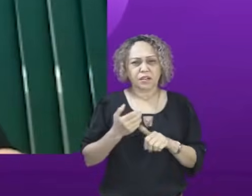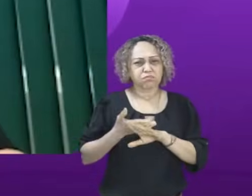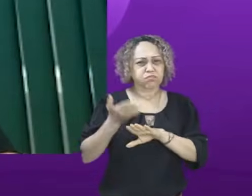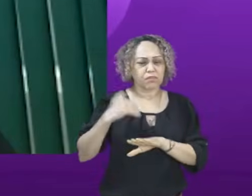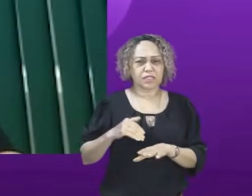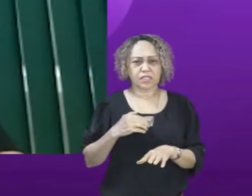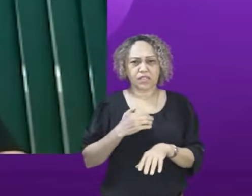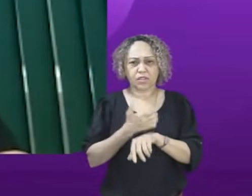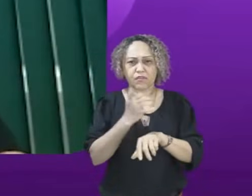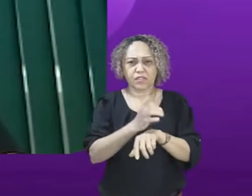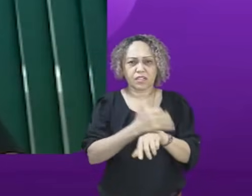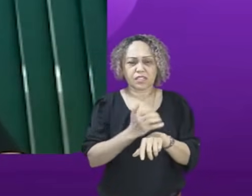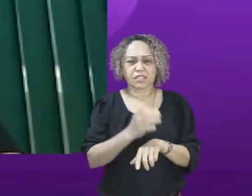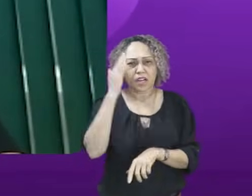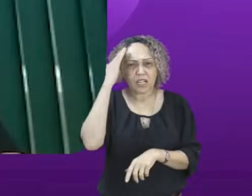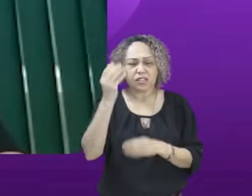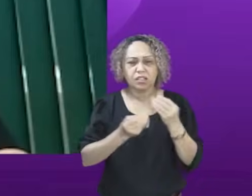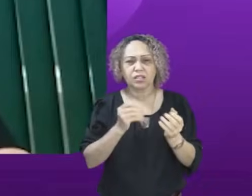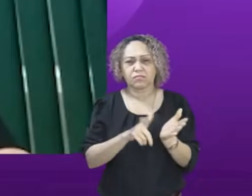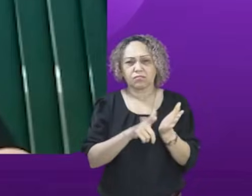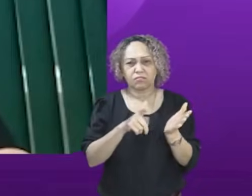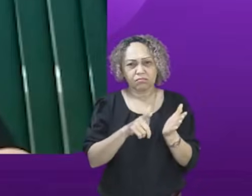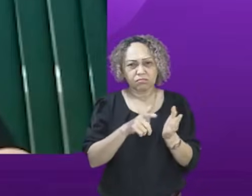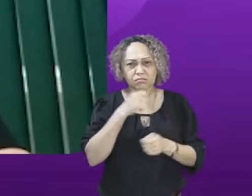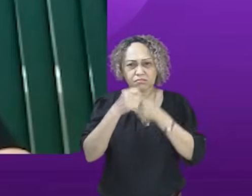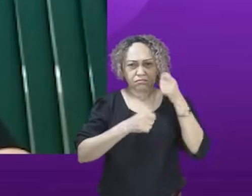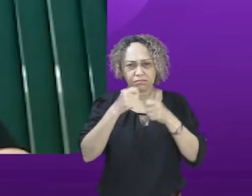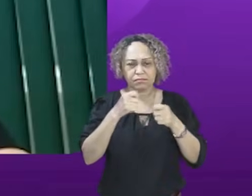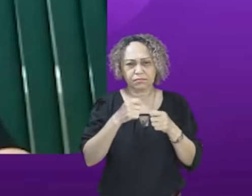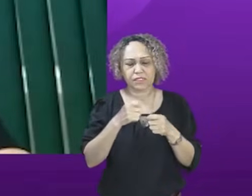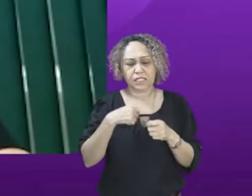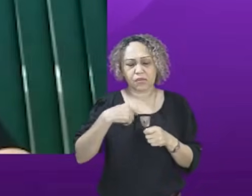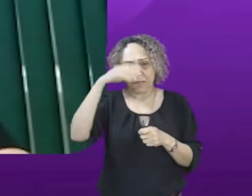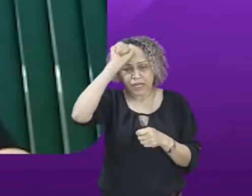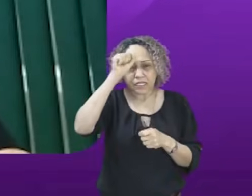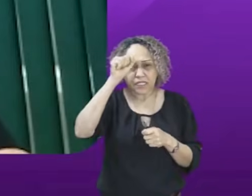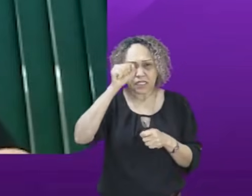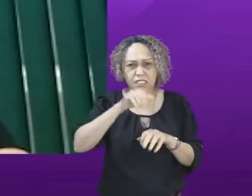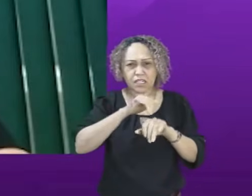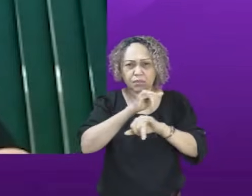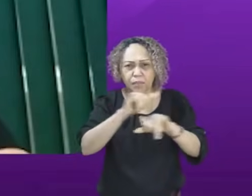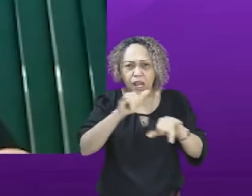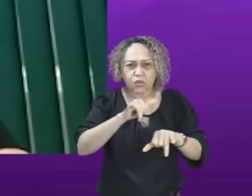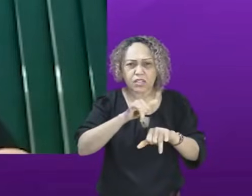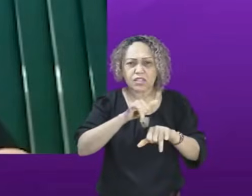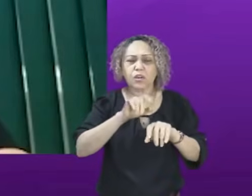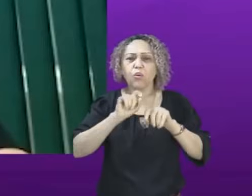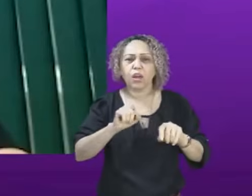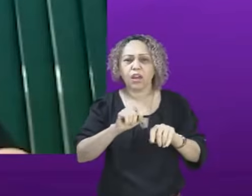eu aprendi que no jornalismo a gente sempre manda a notícia, manda a informação para a pessoa,